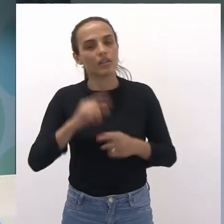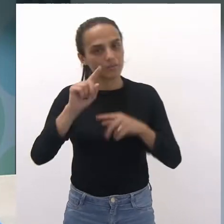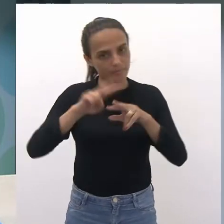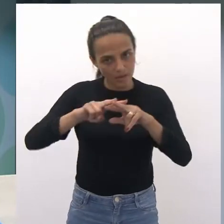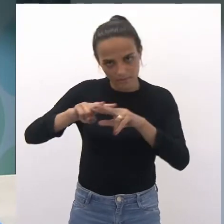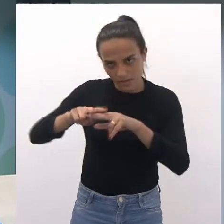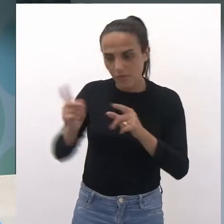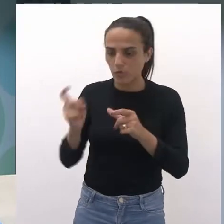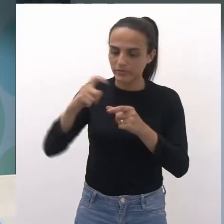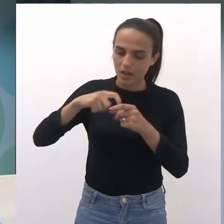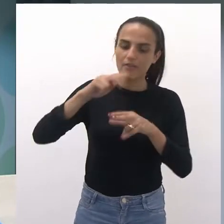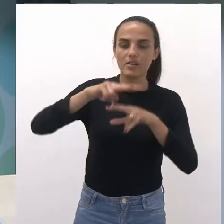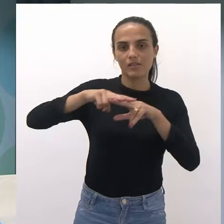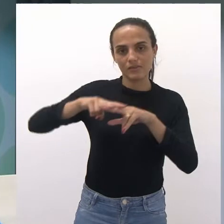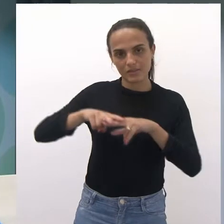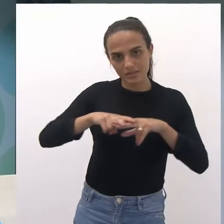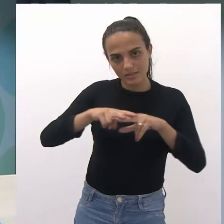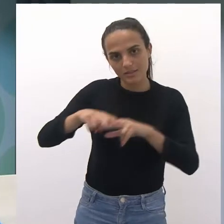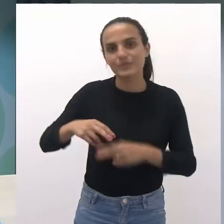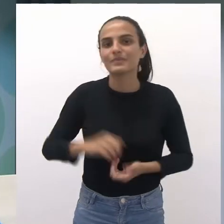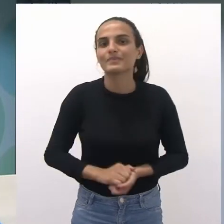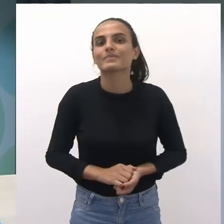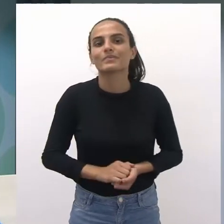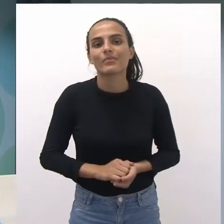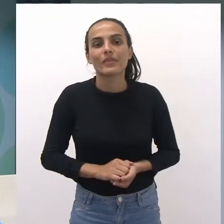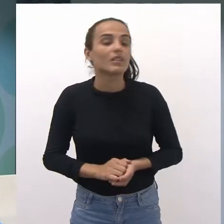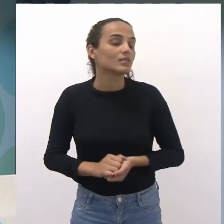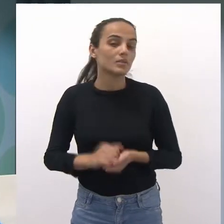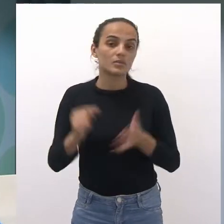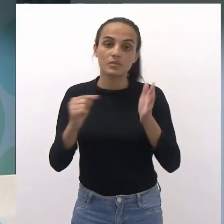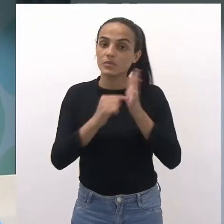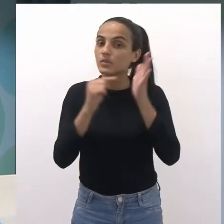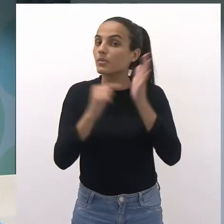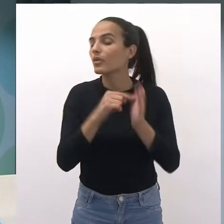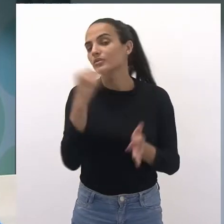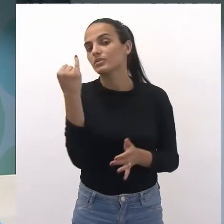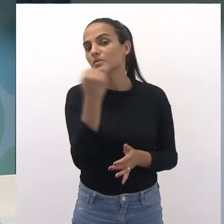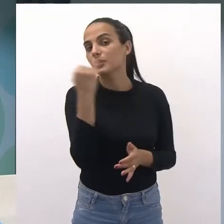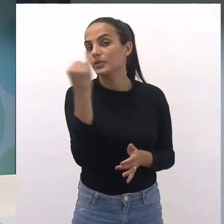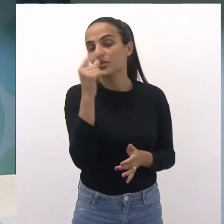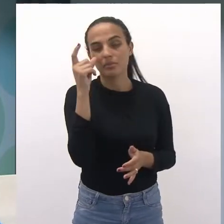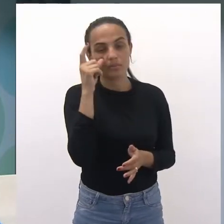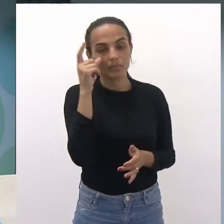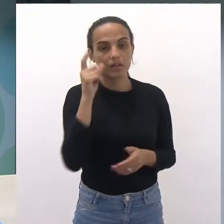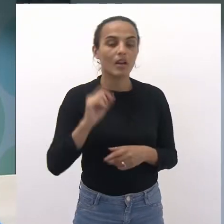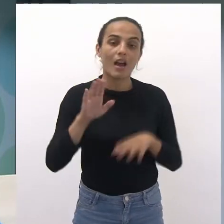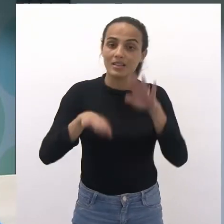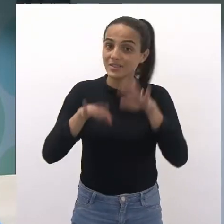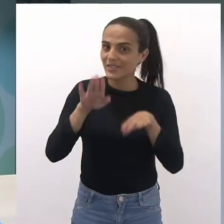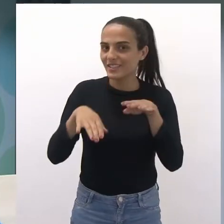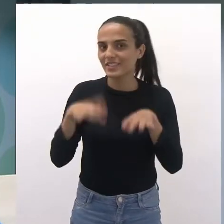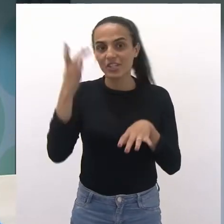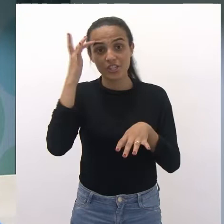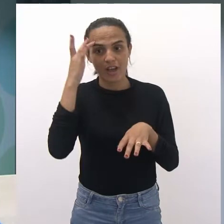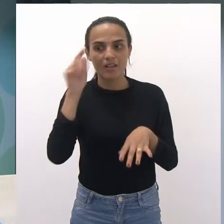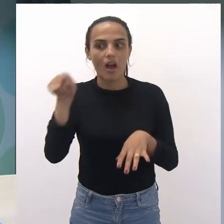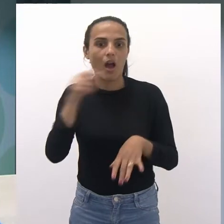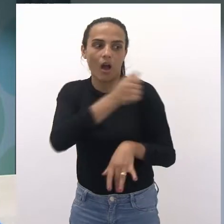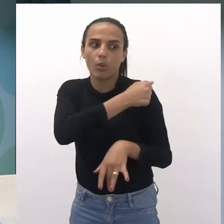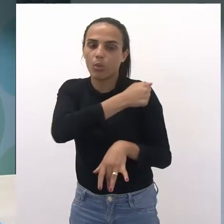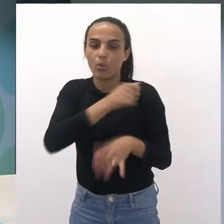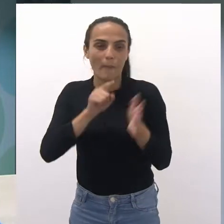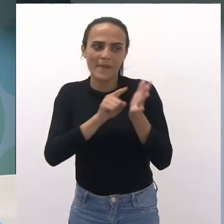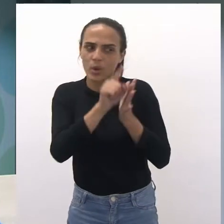retomada, até mesmo porque, veja, são alguns pontos interessantes. A gente às vezes acha que o estudante esqueceu da pergunta.